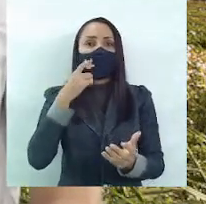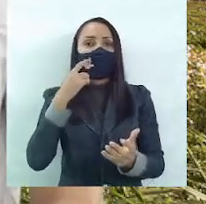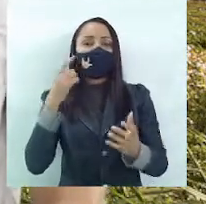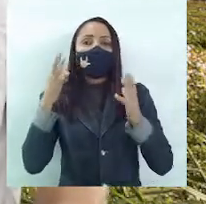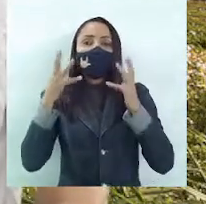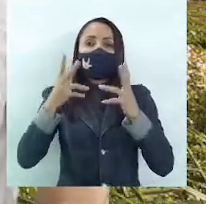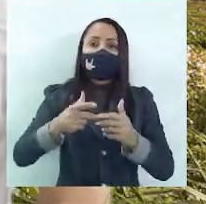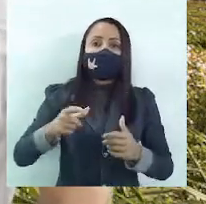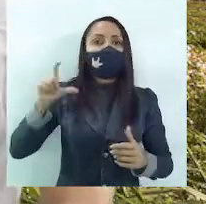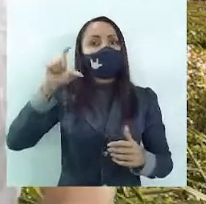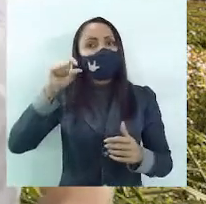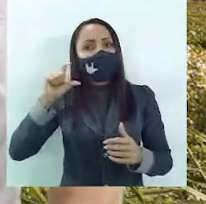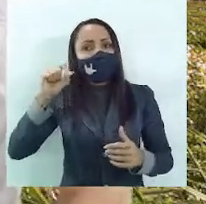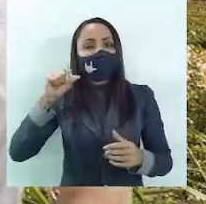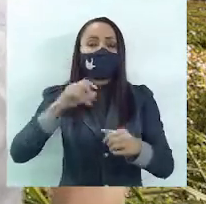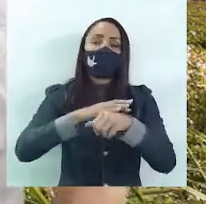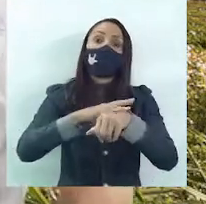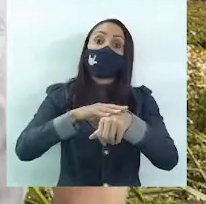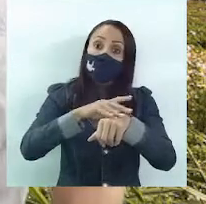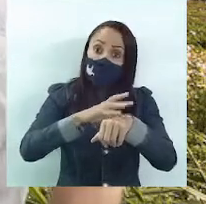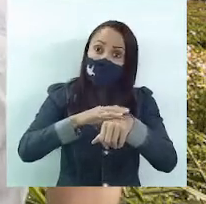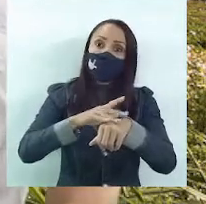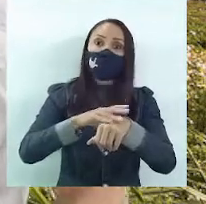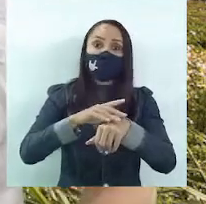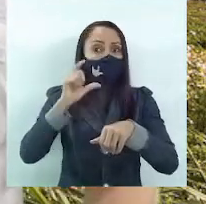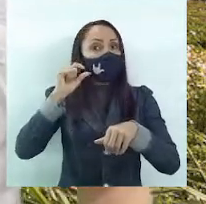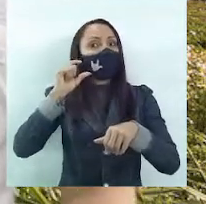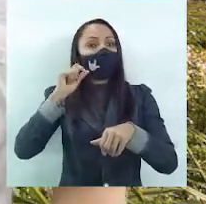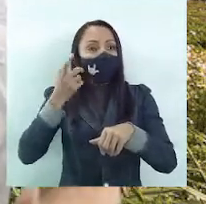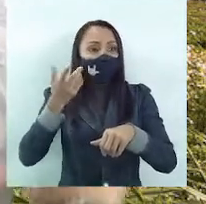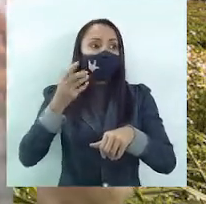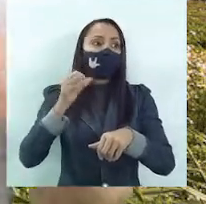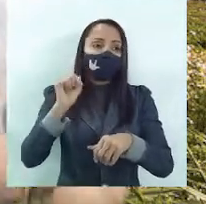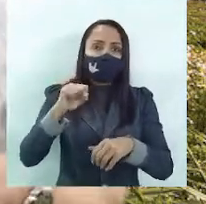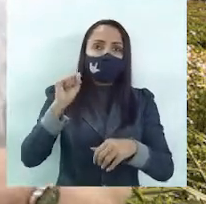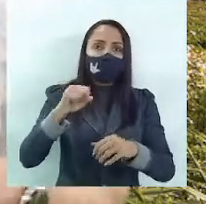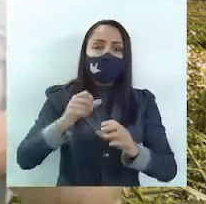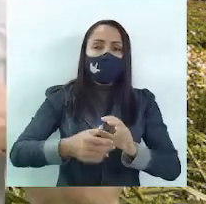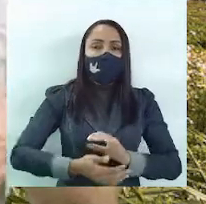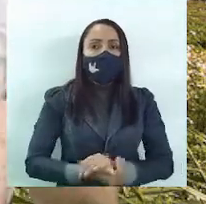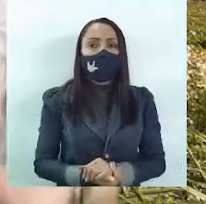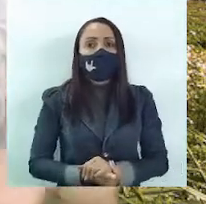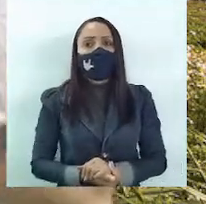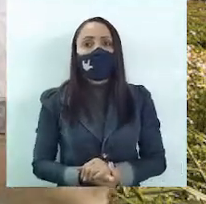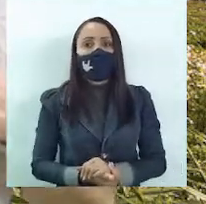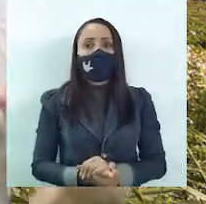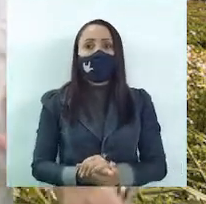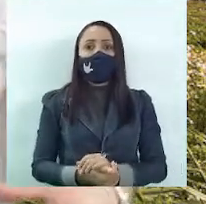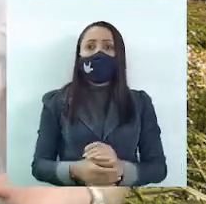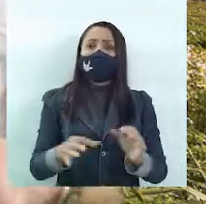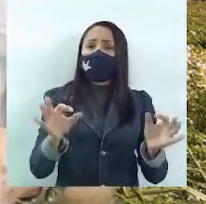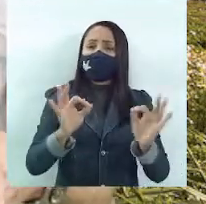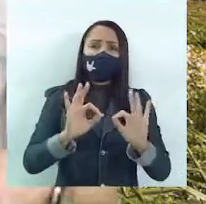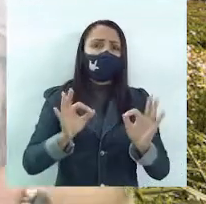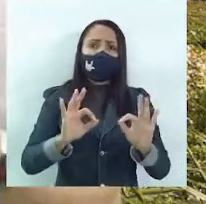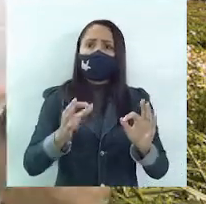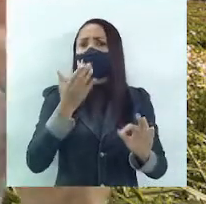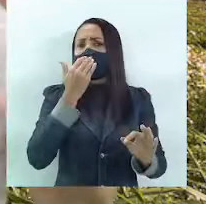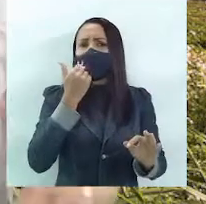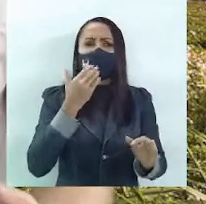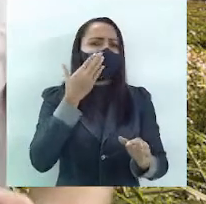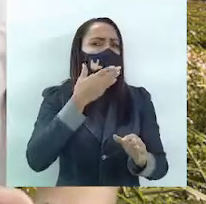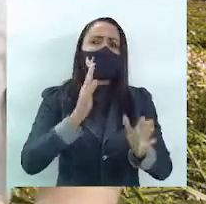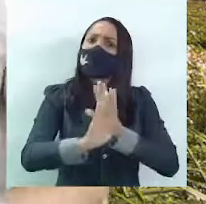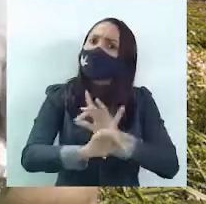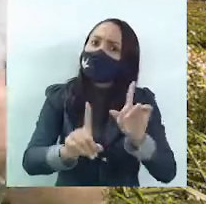limpeza, cárie, né? Doença, cárie é uma doença. Mas o que eu quero deixar bem interessante, ninguém vai deixar de comer açúcar, tá certo? Ninguém vai deixar de